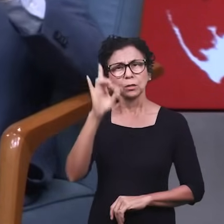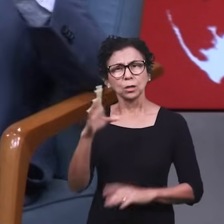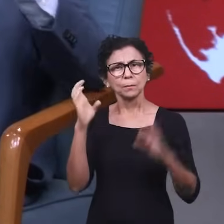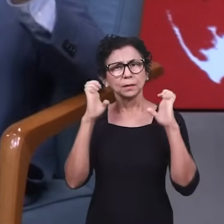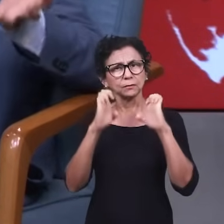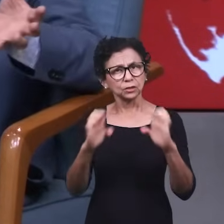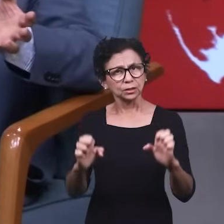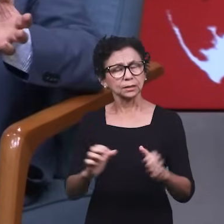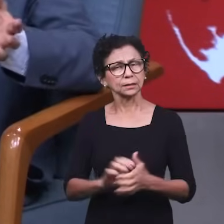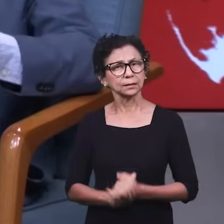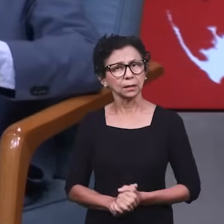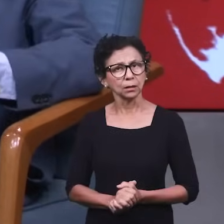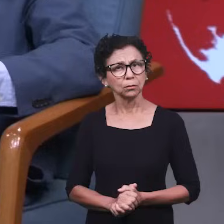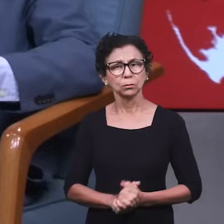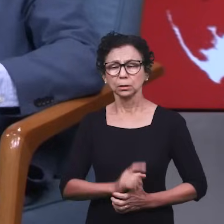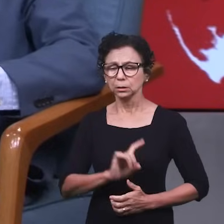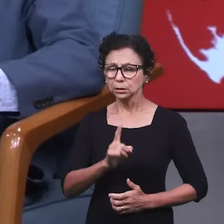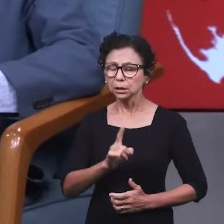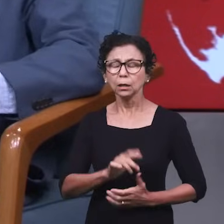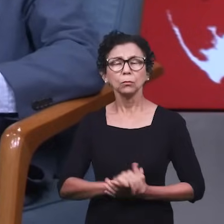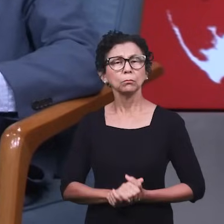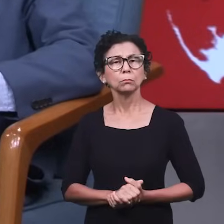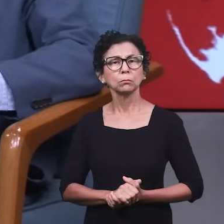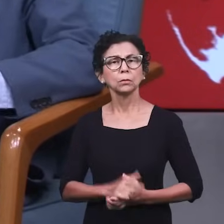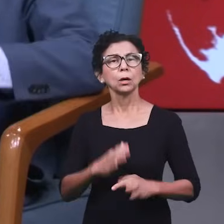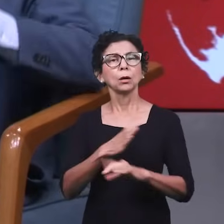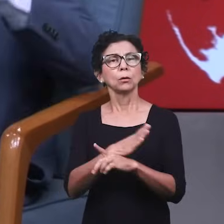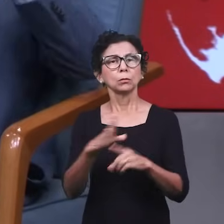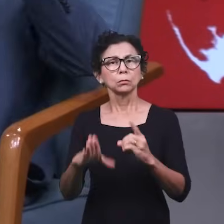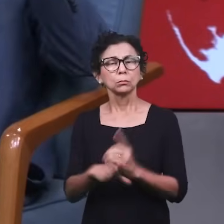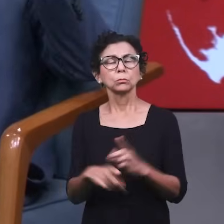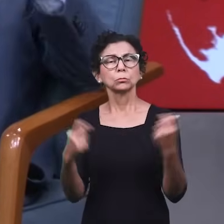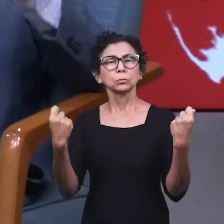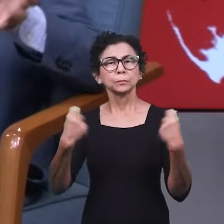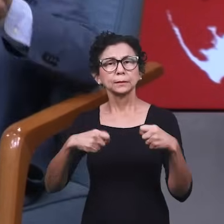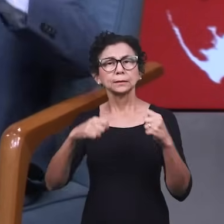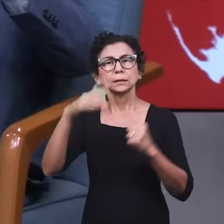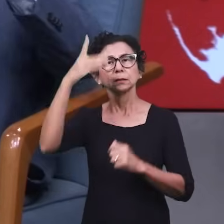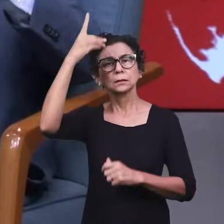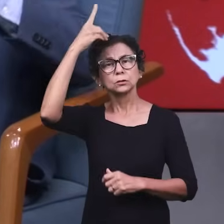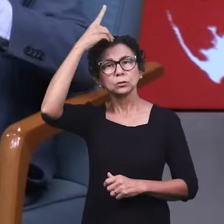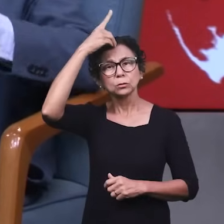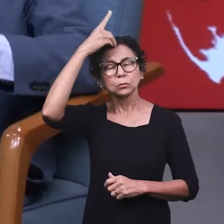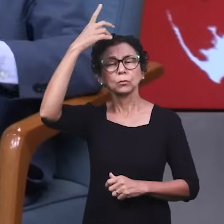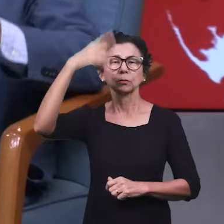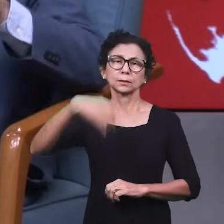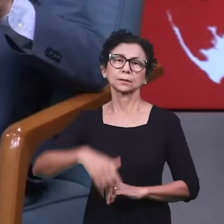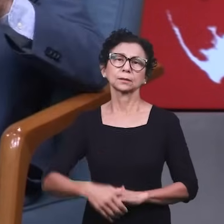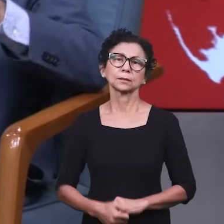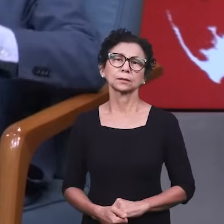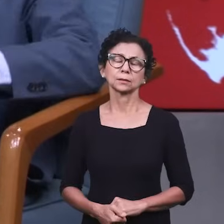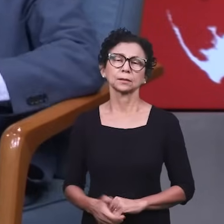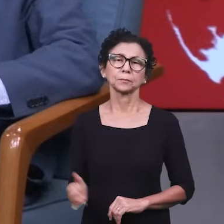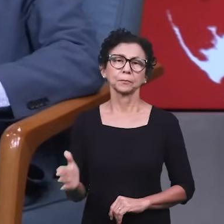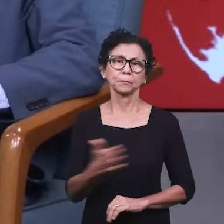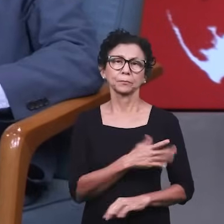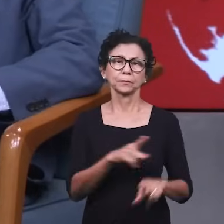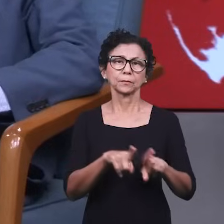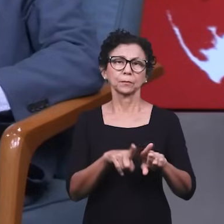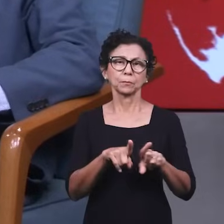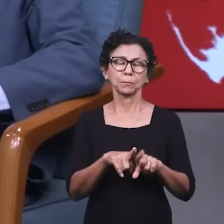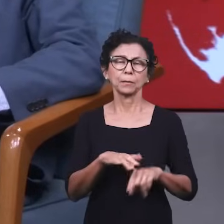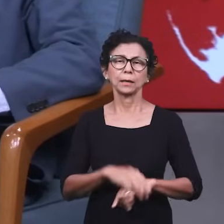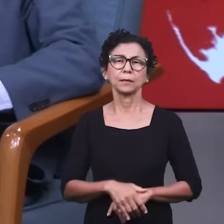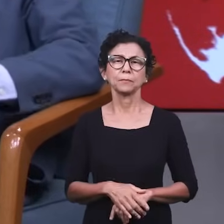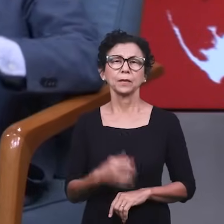O culto hoje tem que ter dons. Não adianta fazer, não é aquela coisa toda. Eu disse isso uma vez, eu